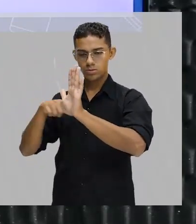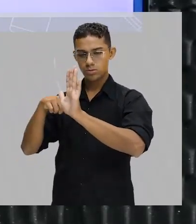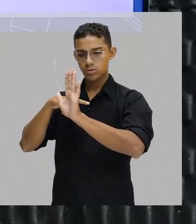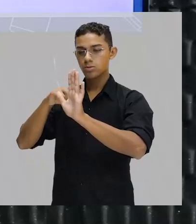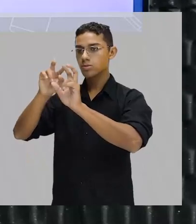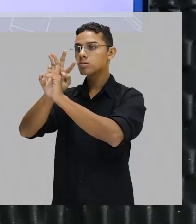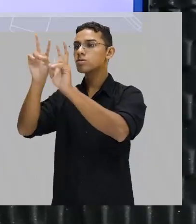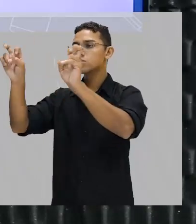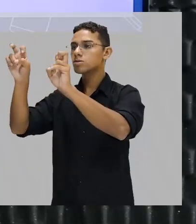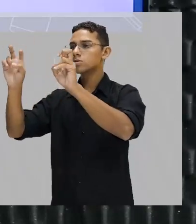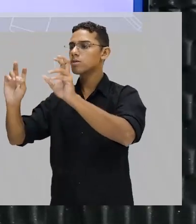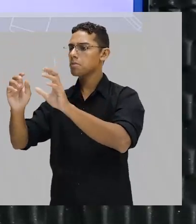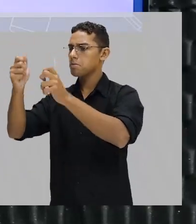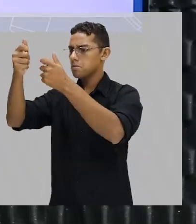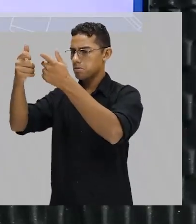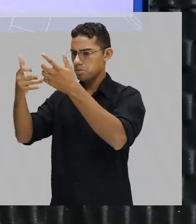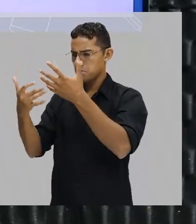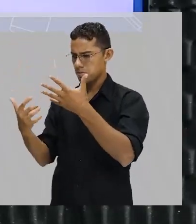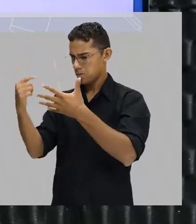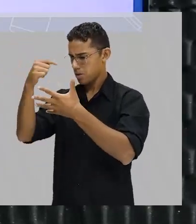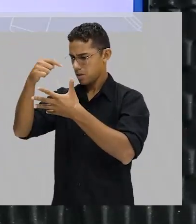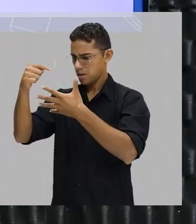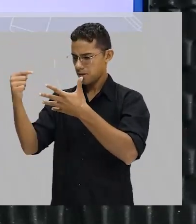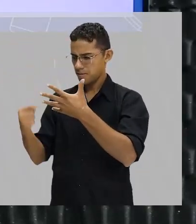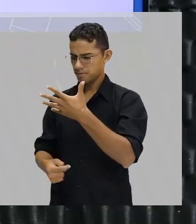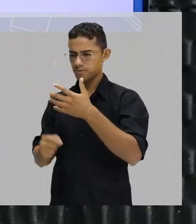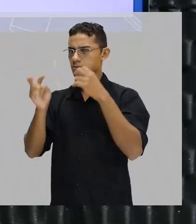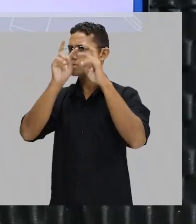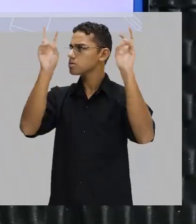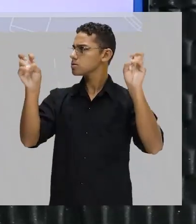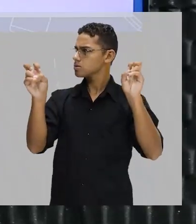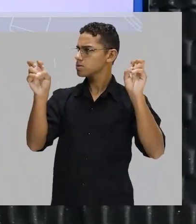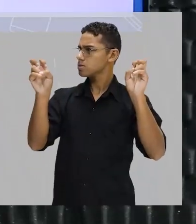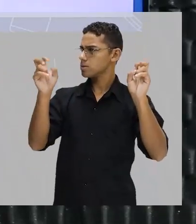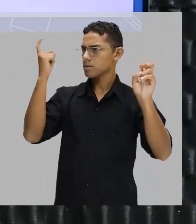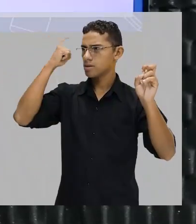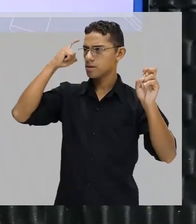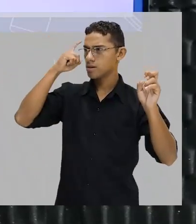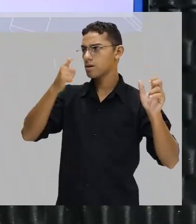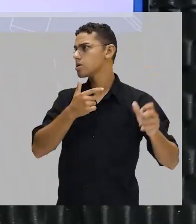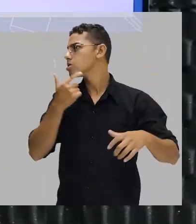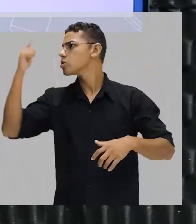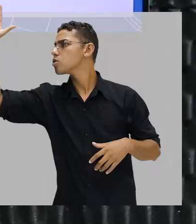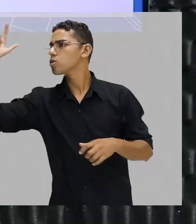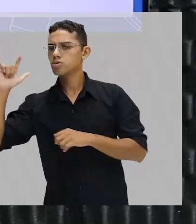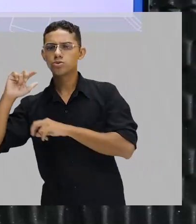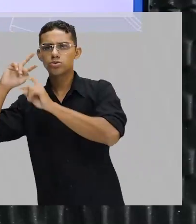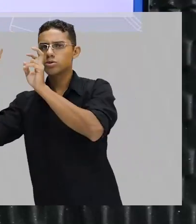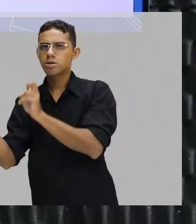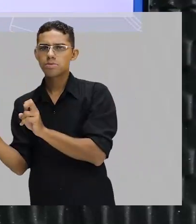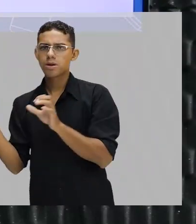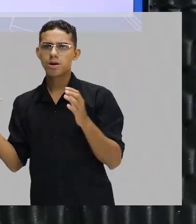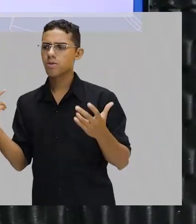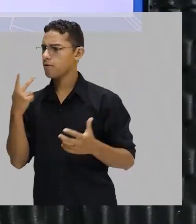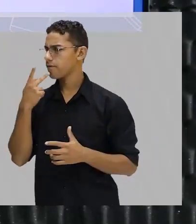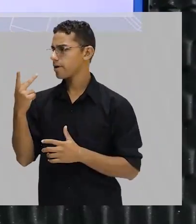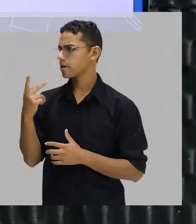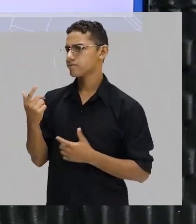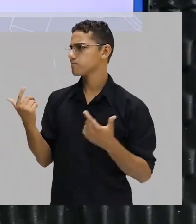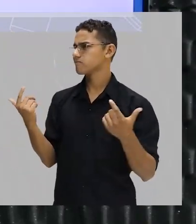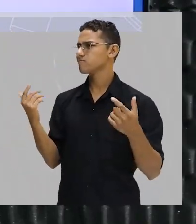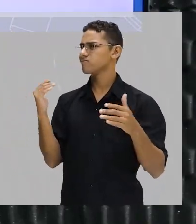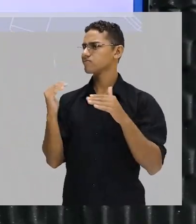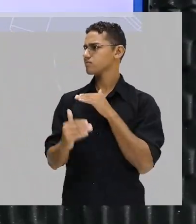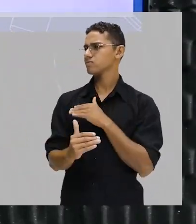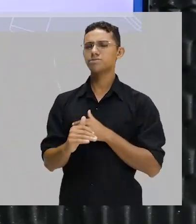linear sobre aquele tema. Não começo a escrever de um tema quando pensa já está em outro tema, ou falando algo que não tem